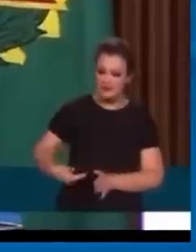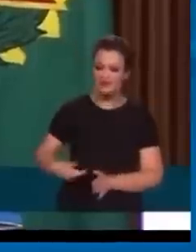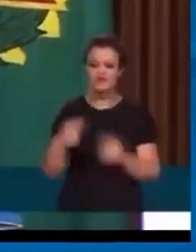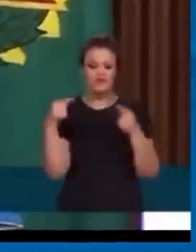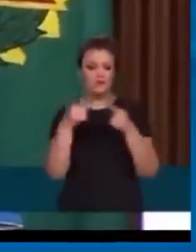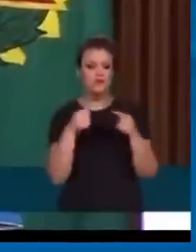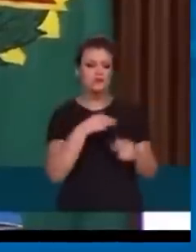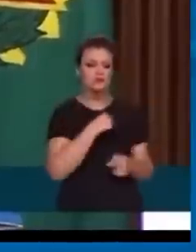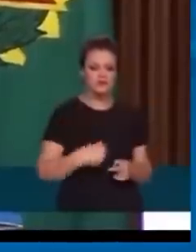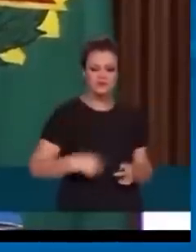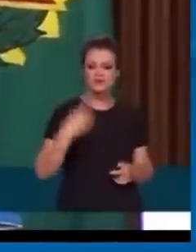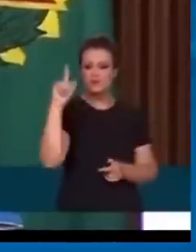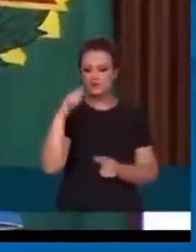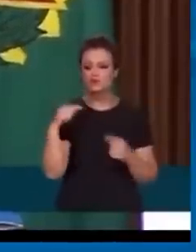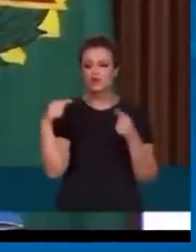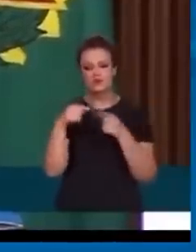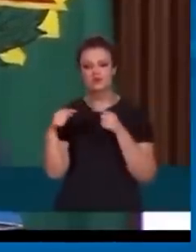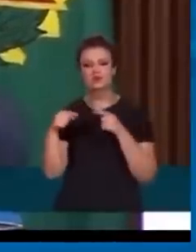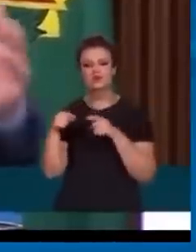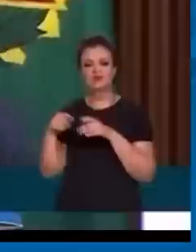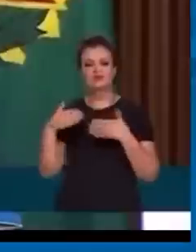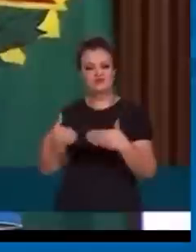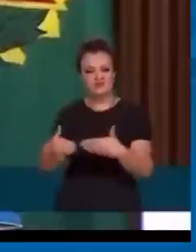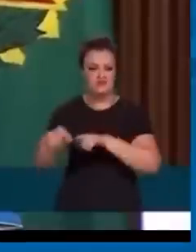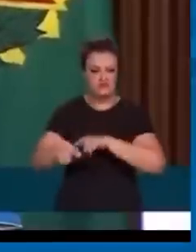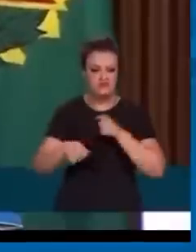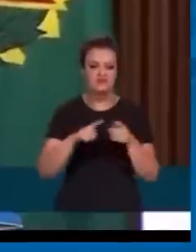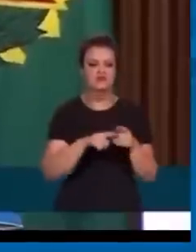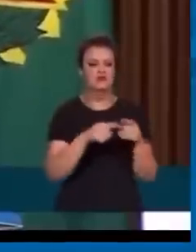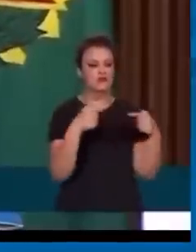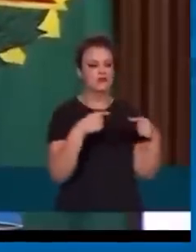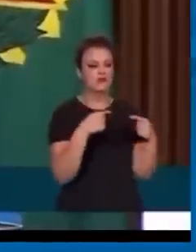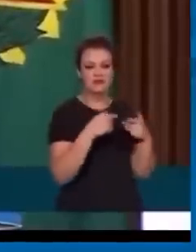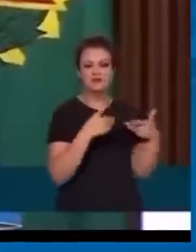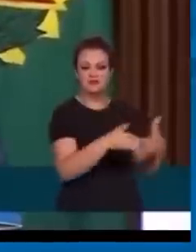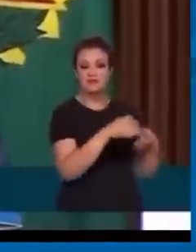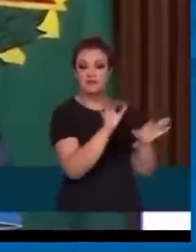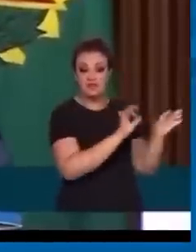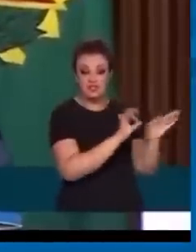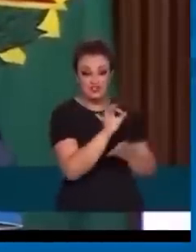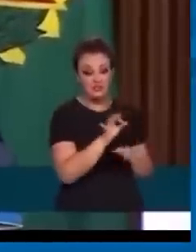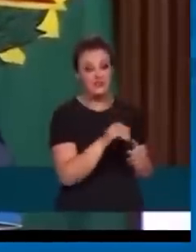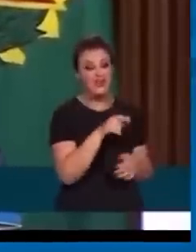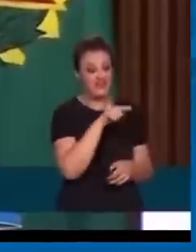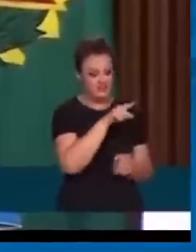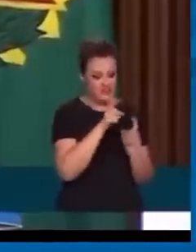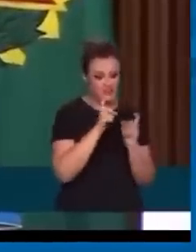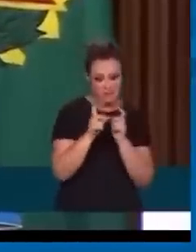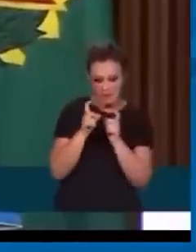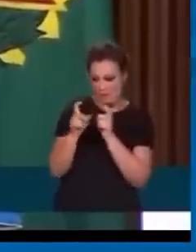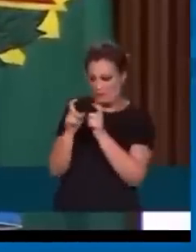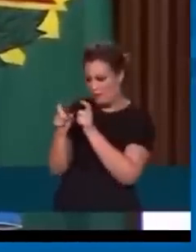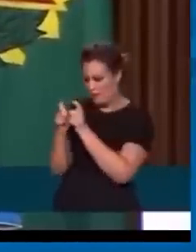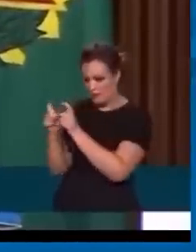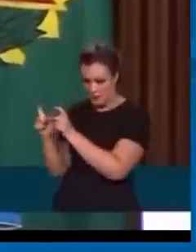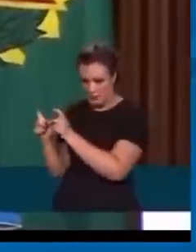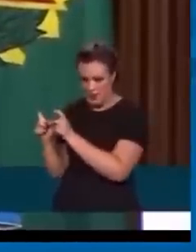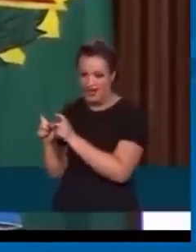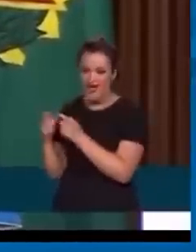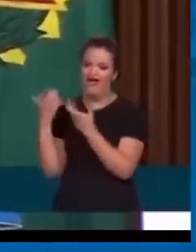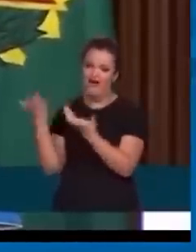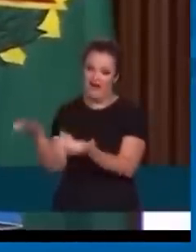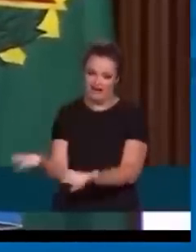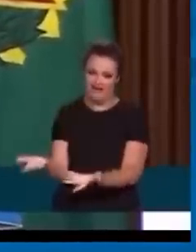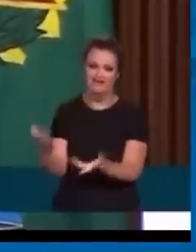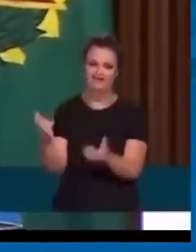com os outros ministros, que esteja de acordo com a Fazenda, o planejamento, porque assim é que a gente cria as condições,